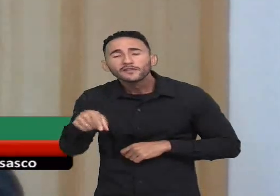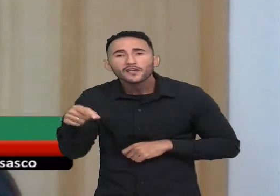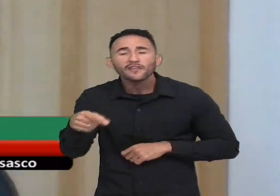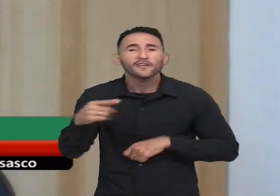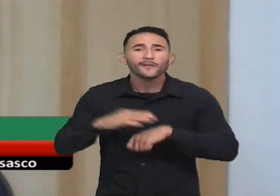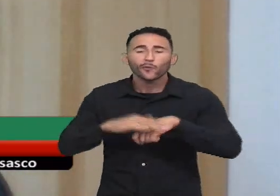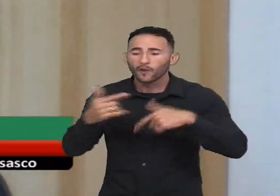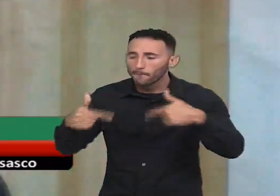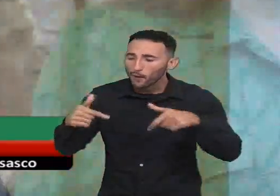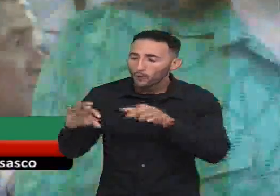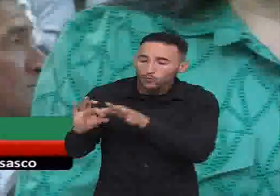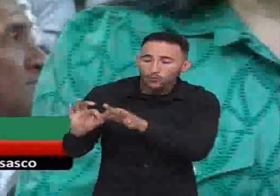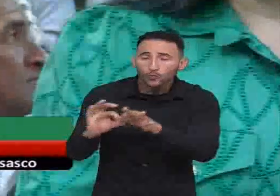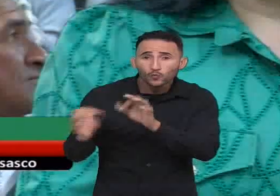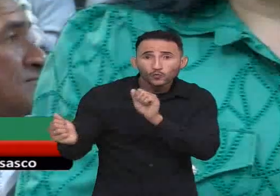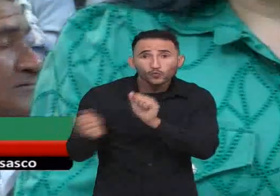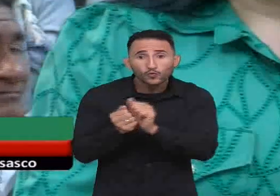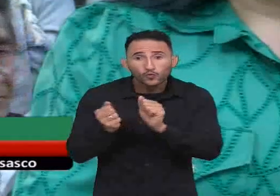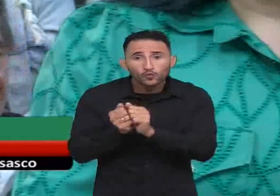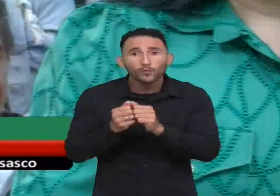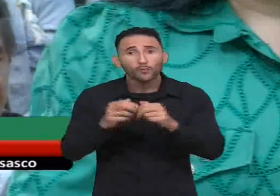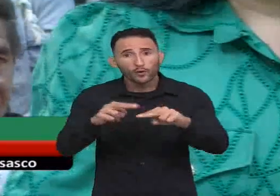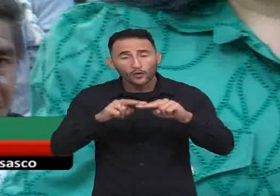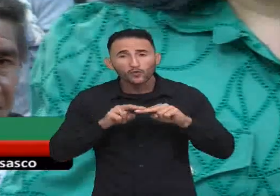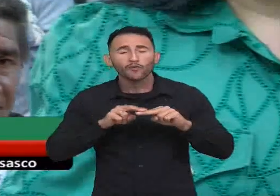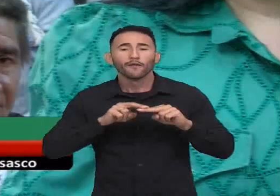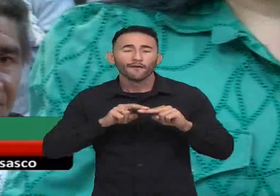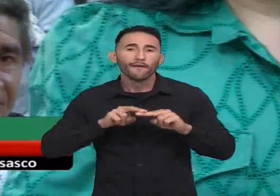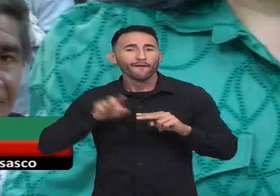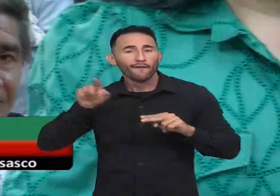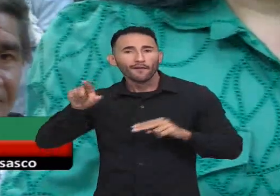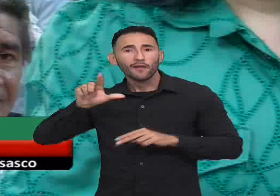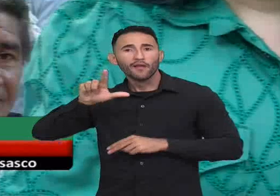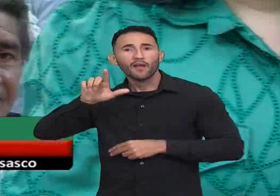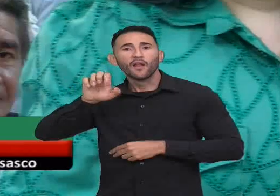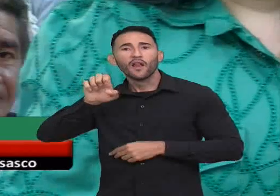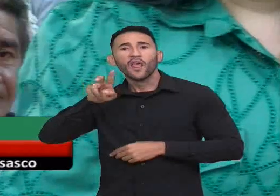trabalho em conjunto. Então, em nome do Levi, eu